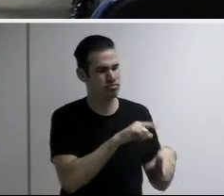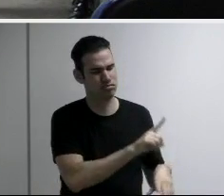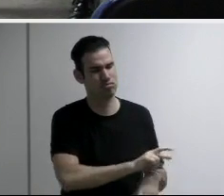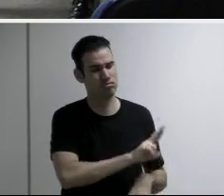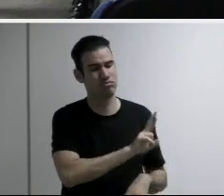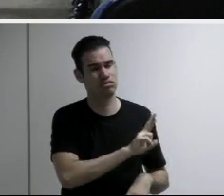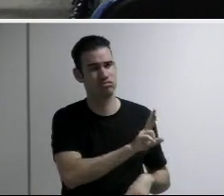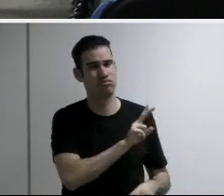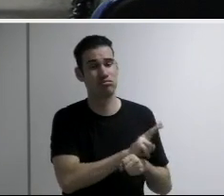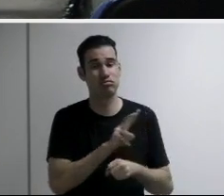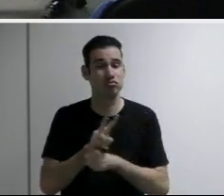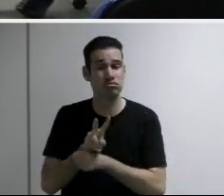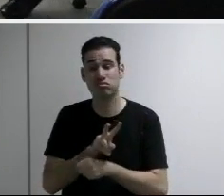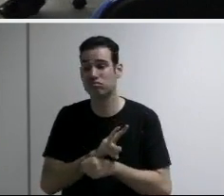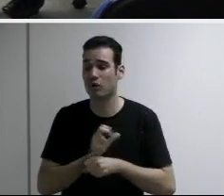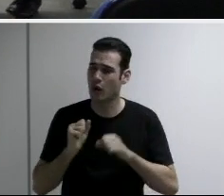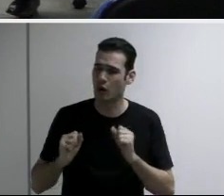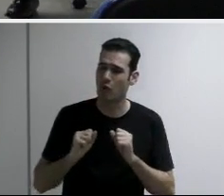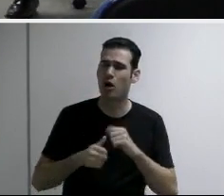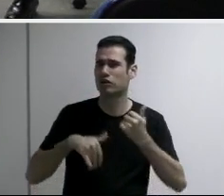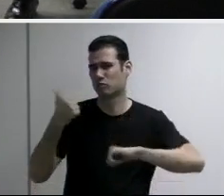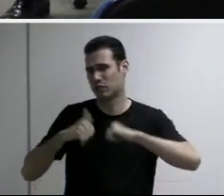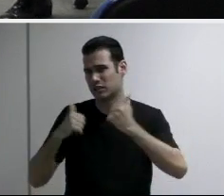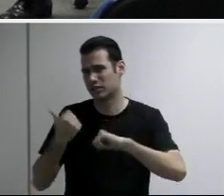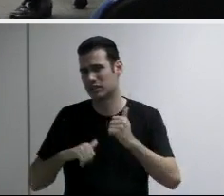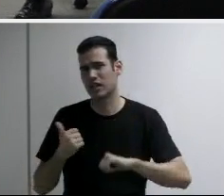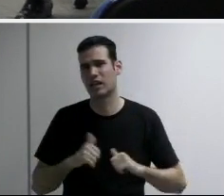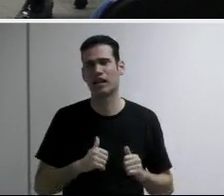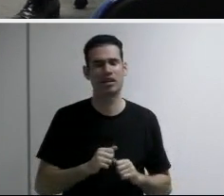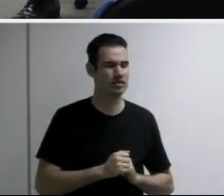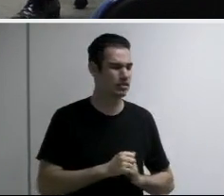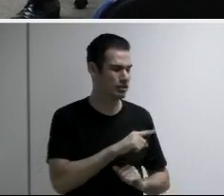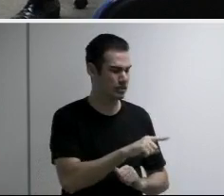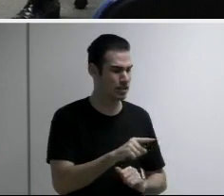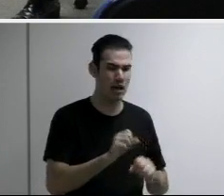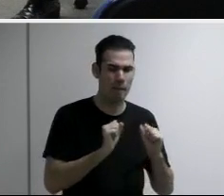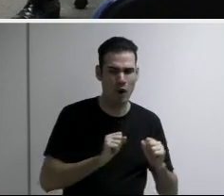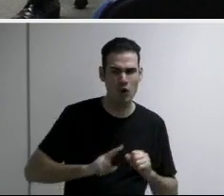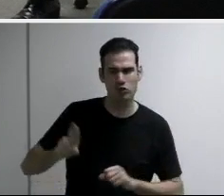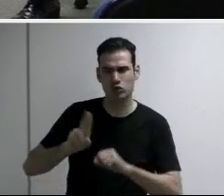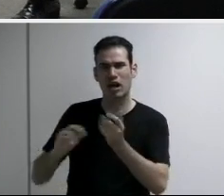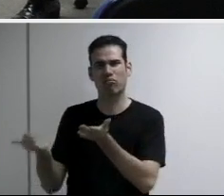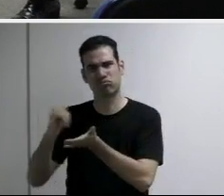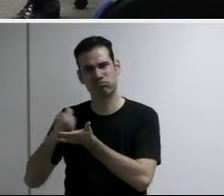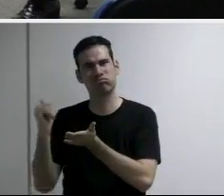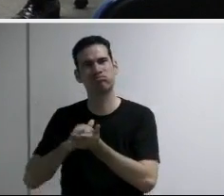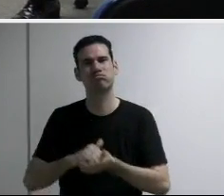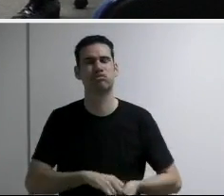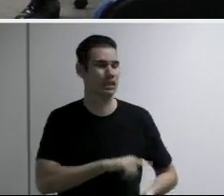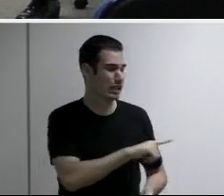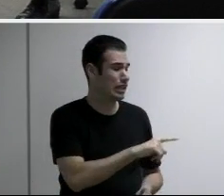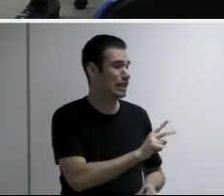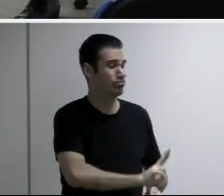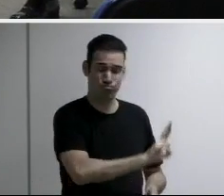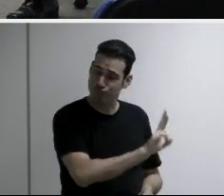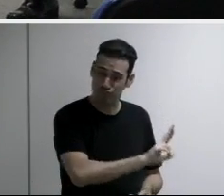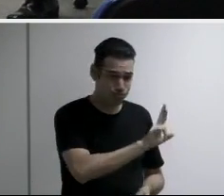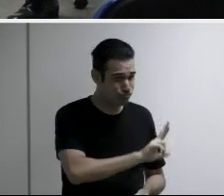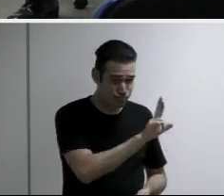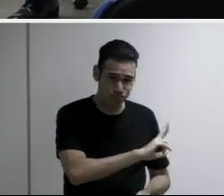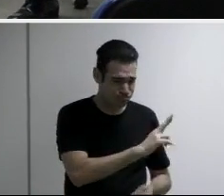fazer pesquisa médica com inteligência artificial. É esse órgão que vai poder dizer se pode usar blockchain para prevenção de fraude. fraude. Esse órgão que vai dizer N outras coisas